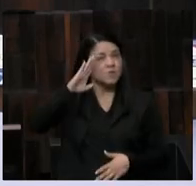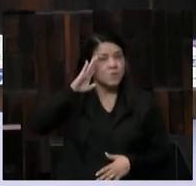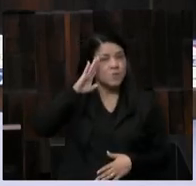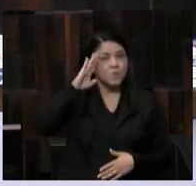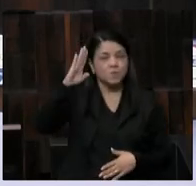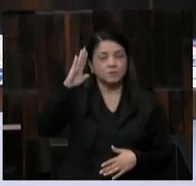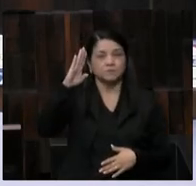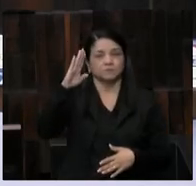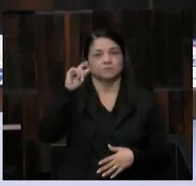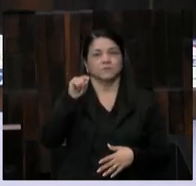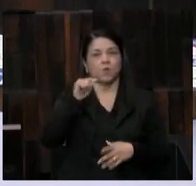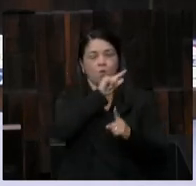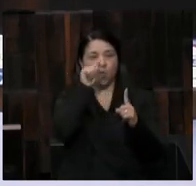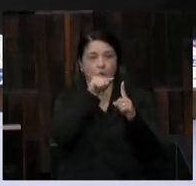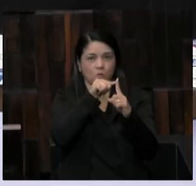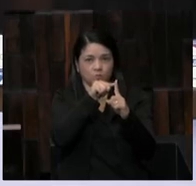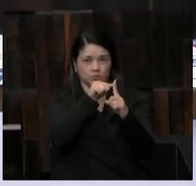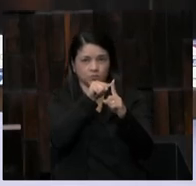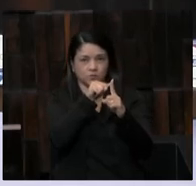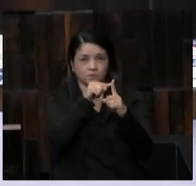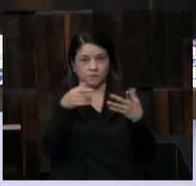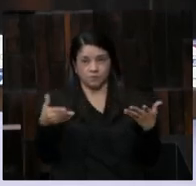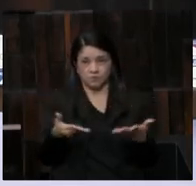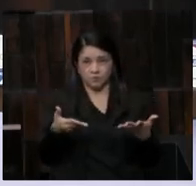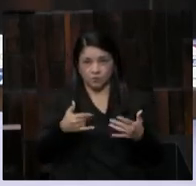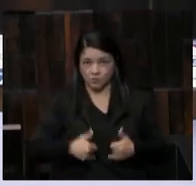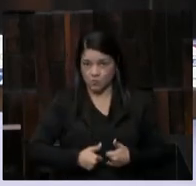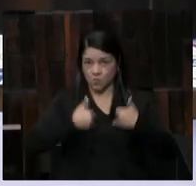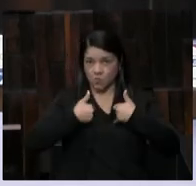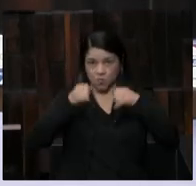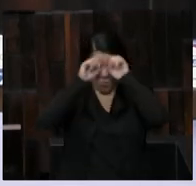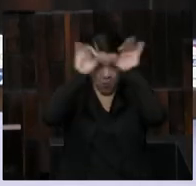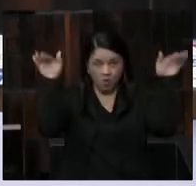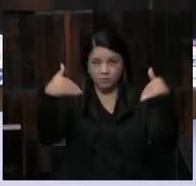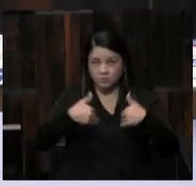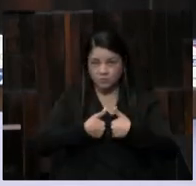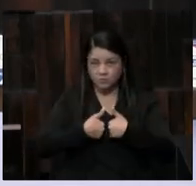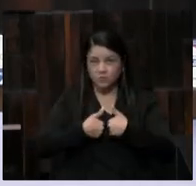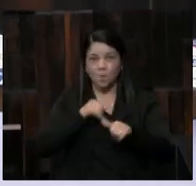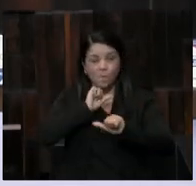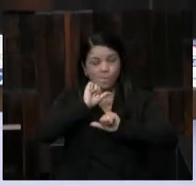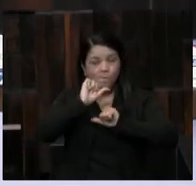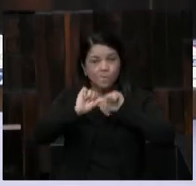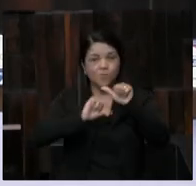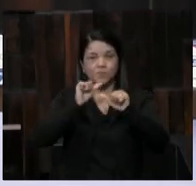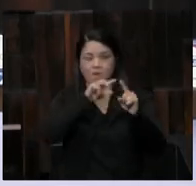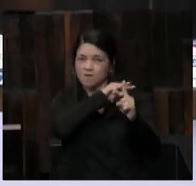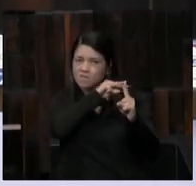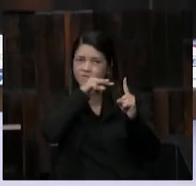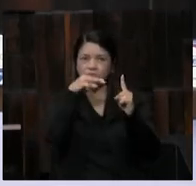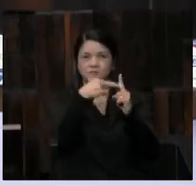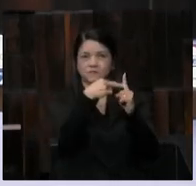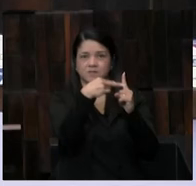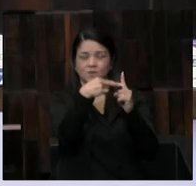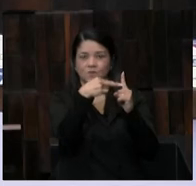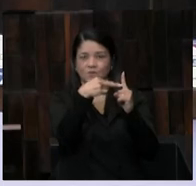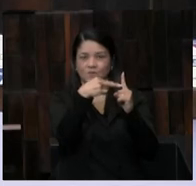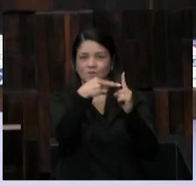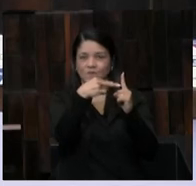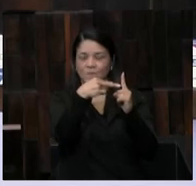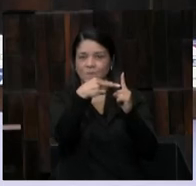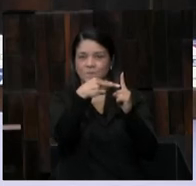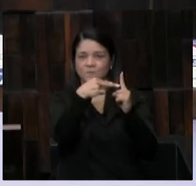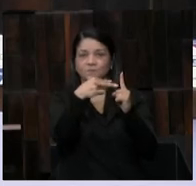principal e grande objetivo deste Dia do Orgulho Autista é mudar a visão quanto